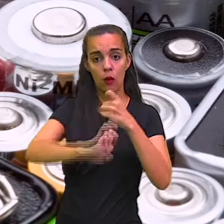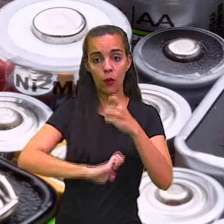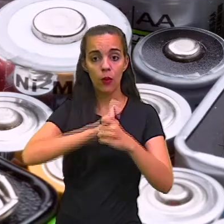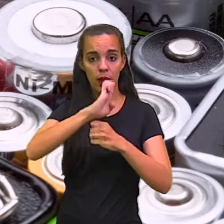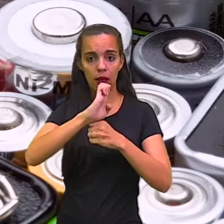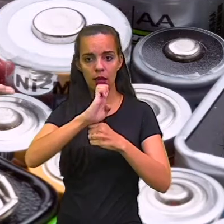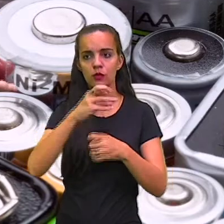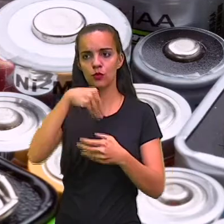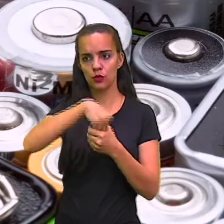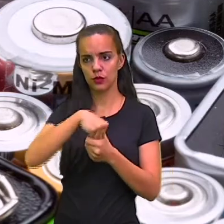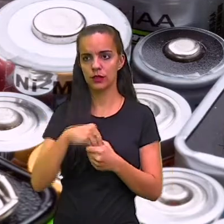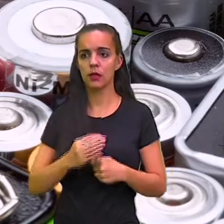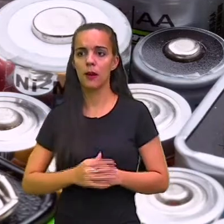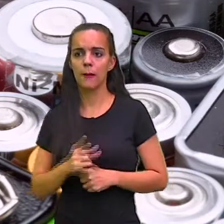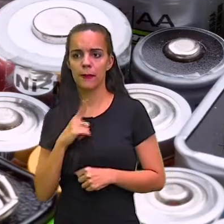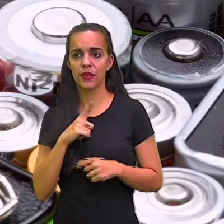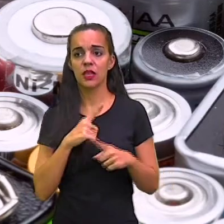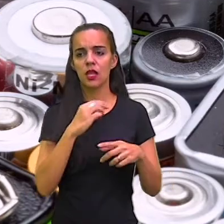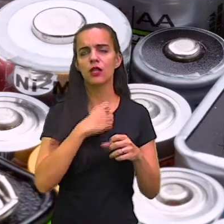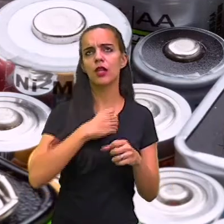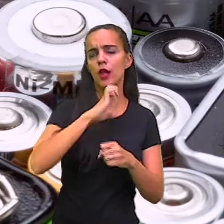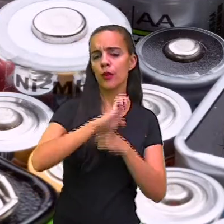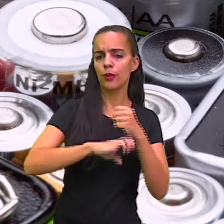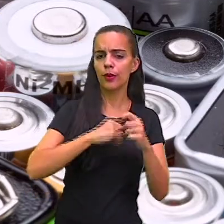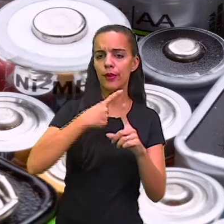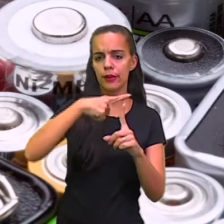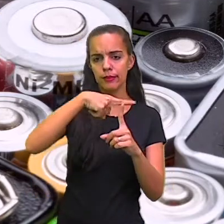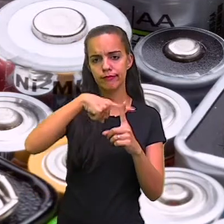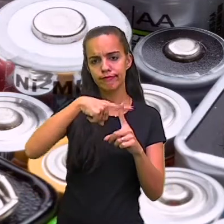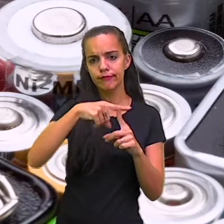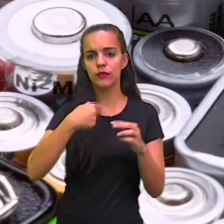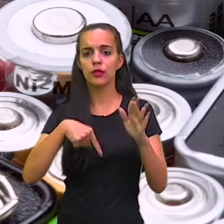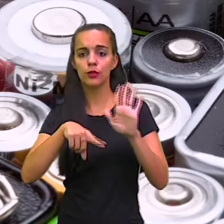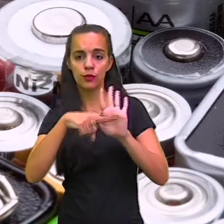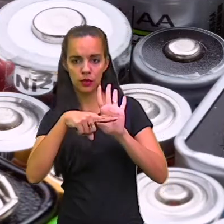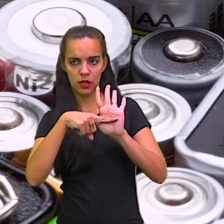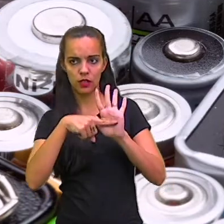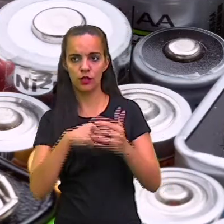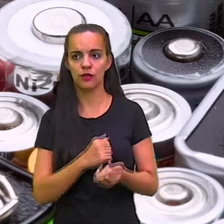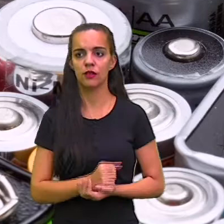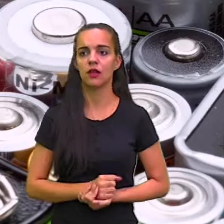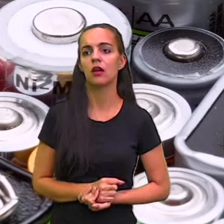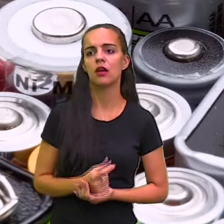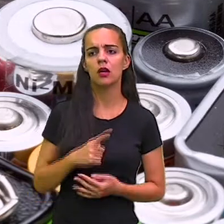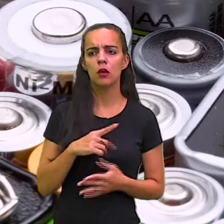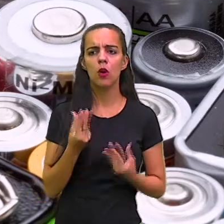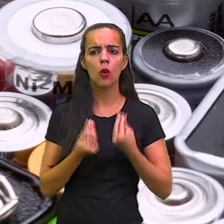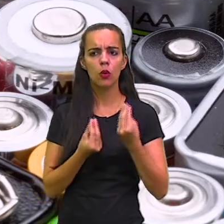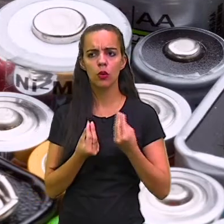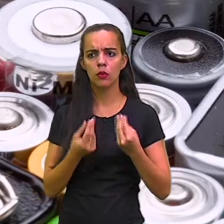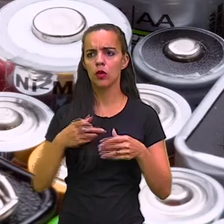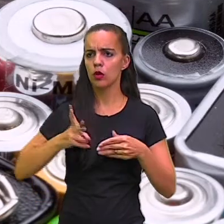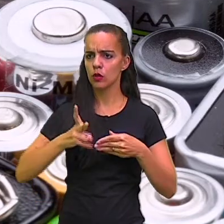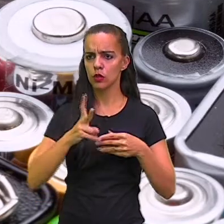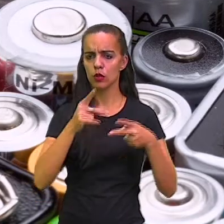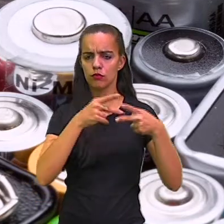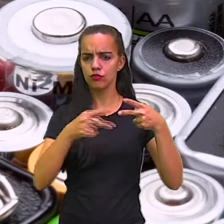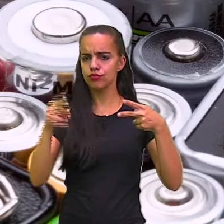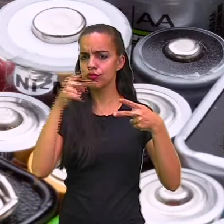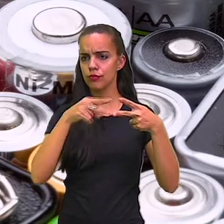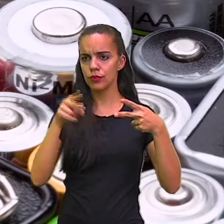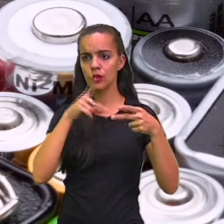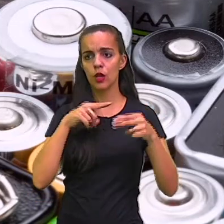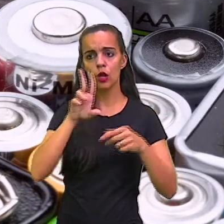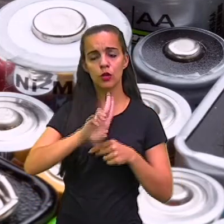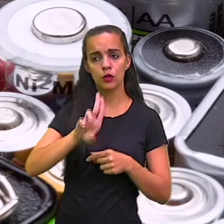do polo negativo para Polo positivo da pilha da bateria ou de outro dispositivo